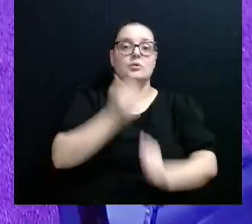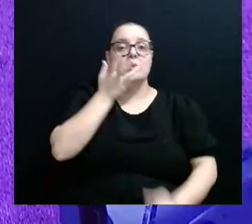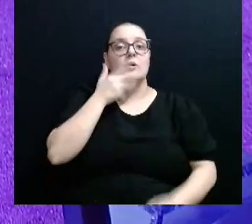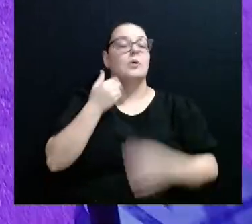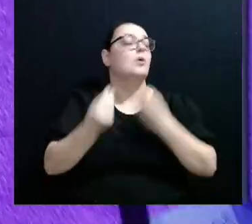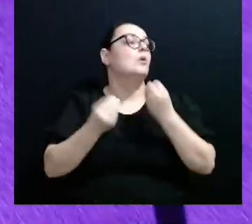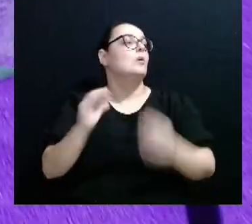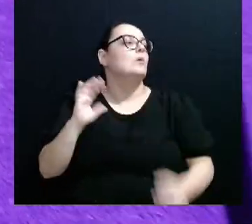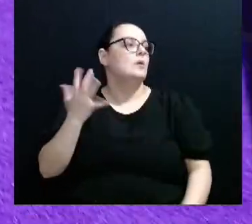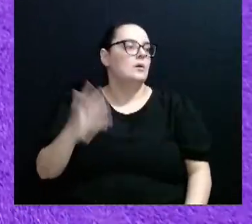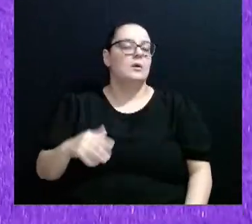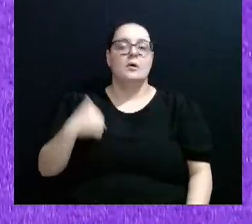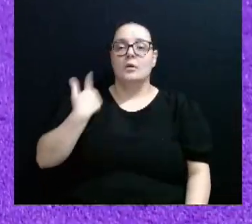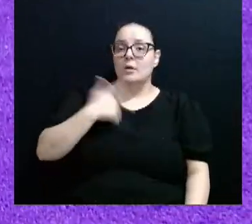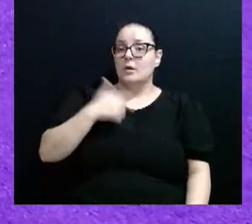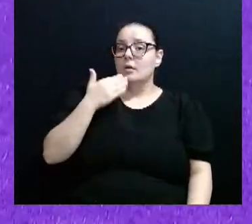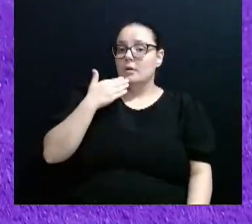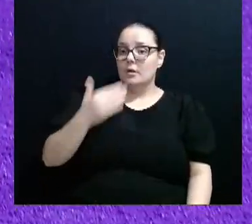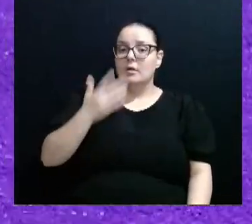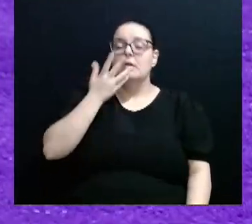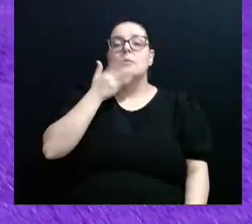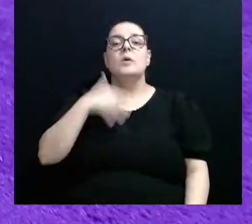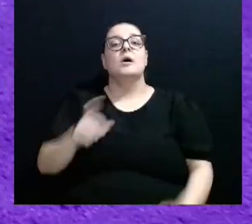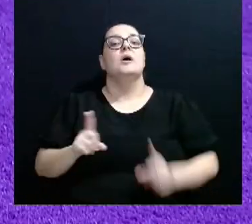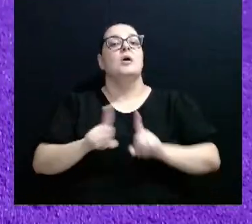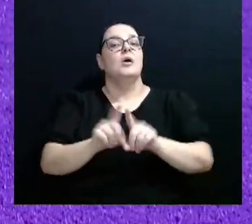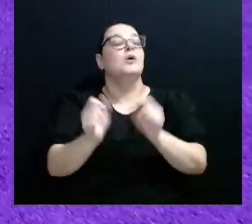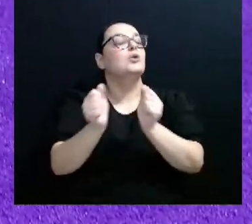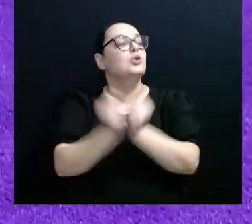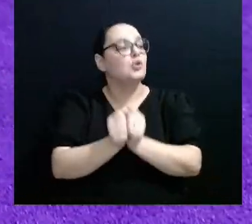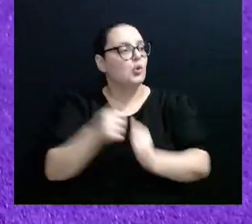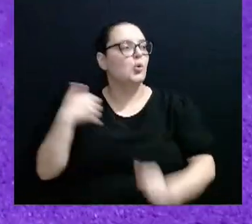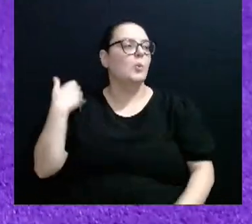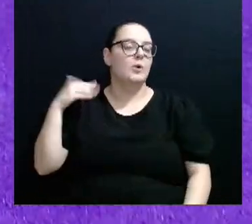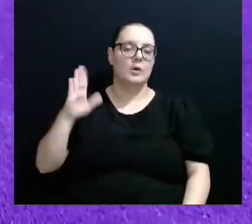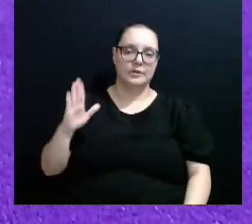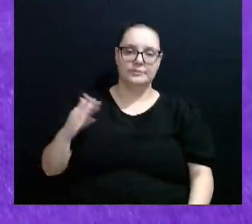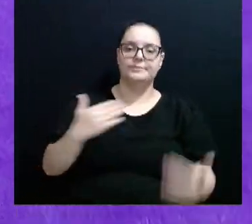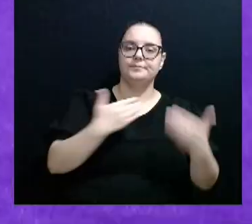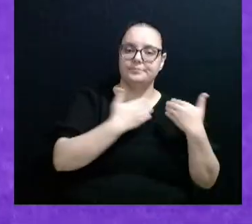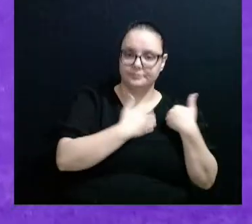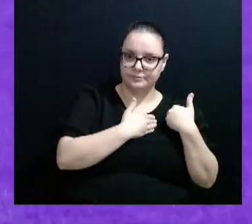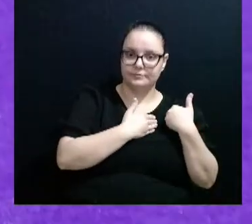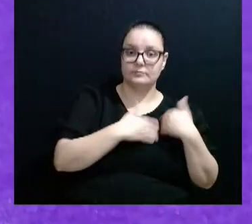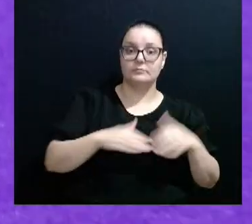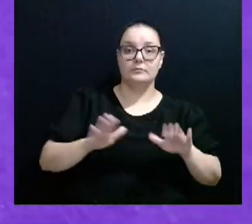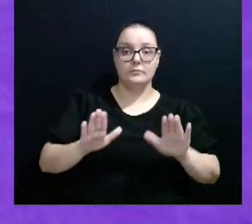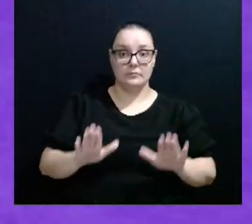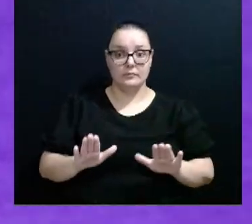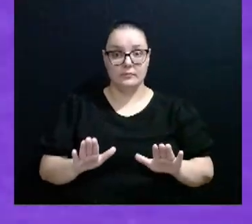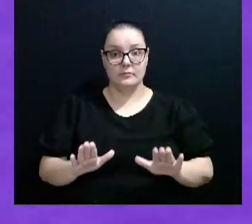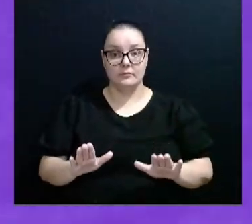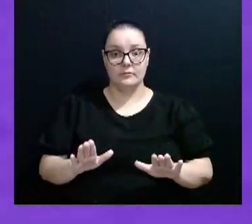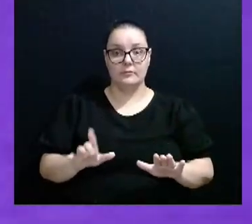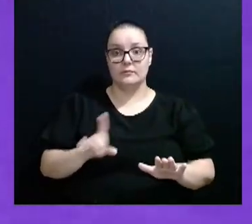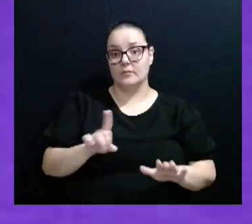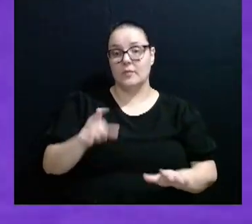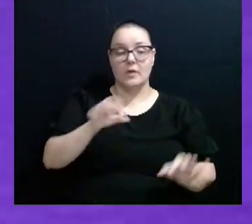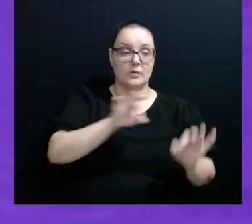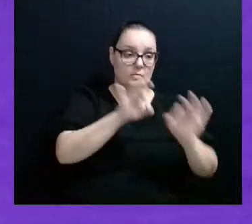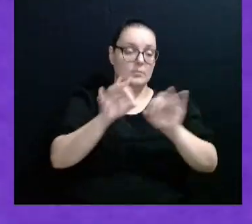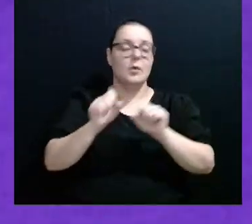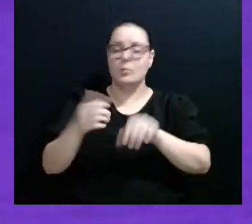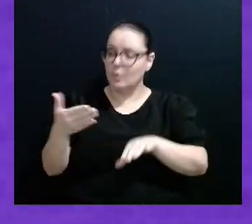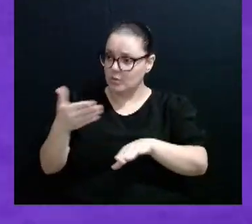Nós pedimos sempre para as crianças estarem acompanhadas por um adulto responsável, mas os adultos, ao invés de ficar só olhando, podem participar junto,